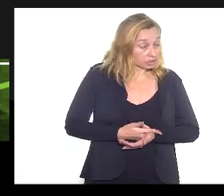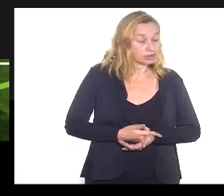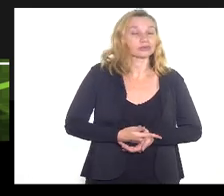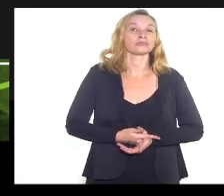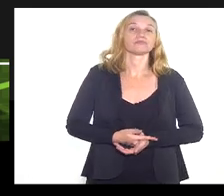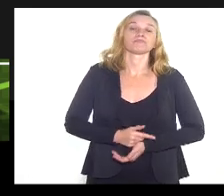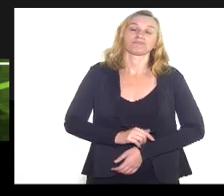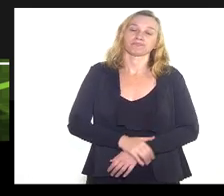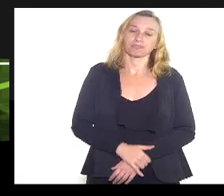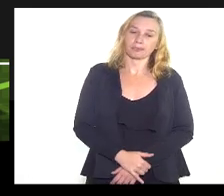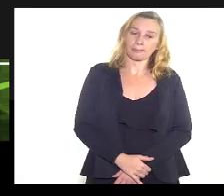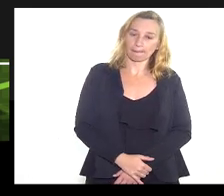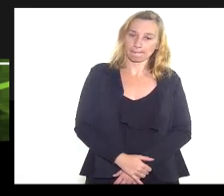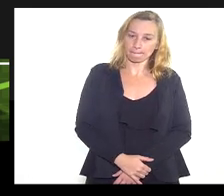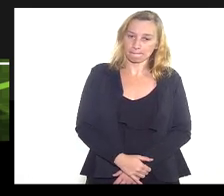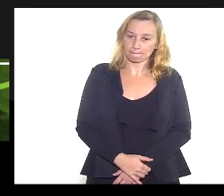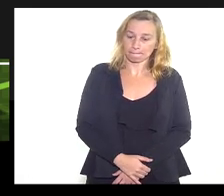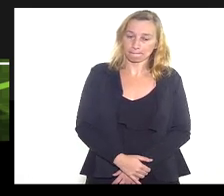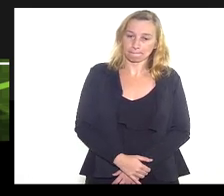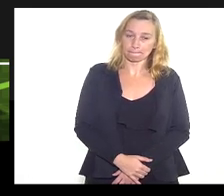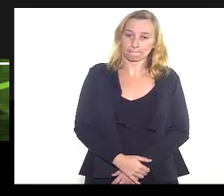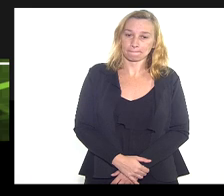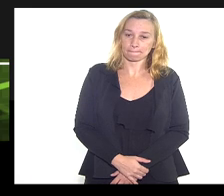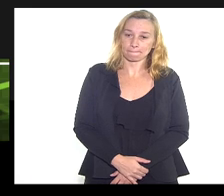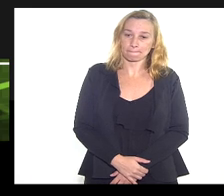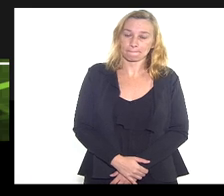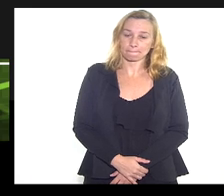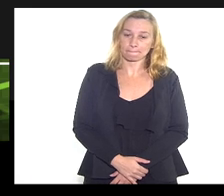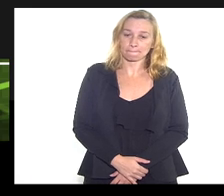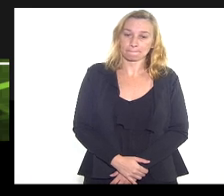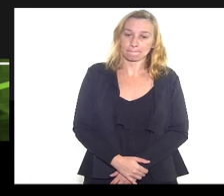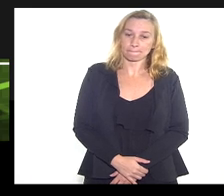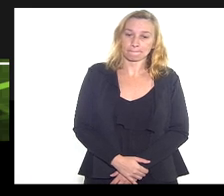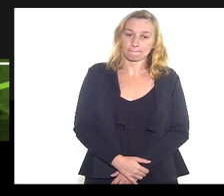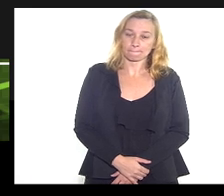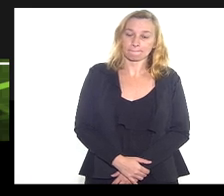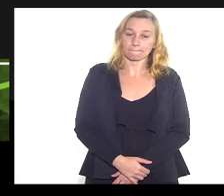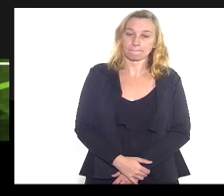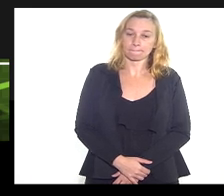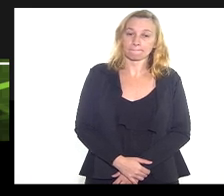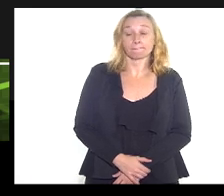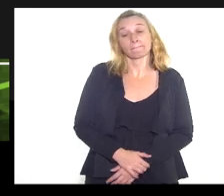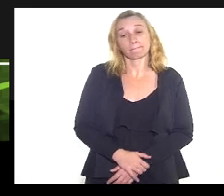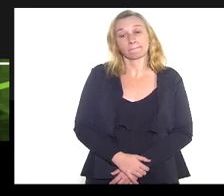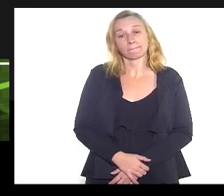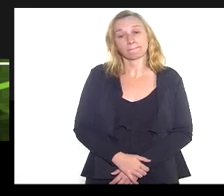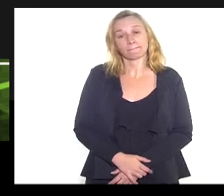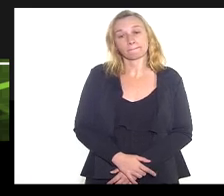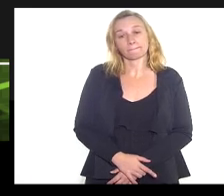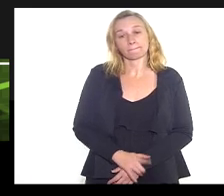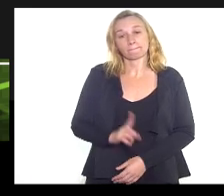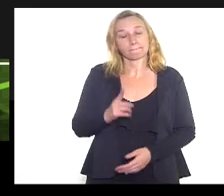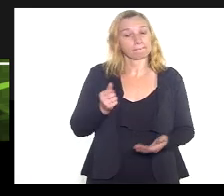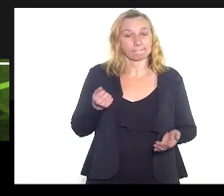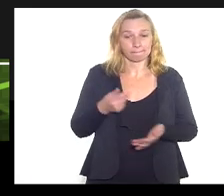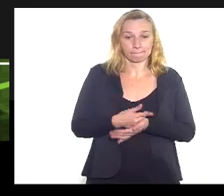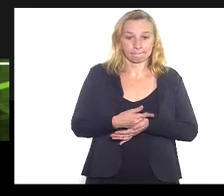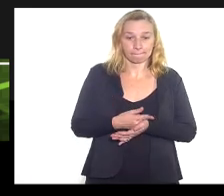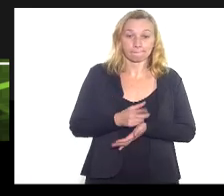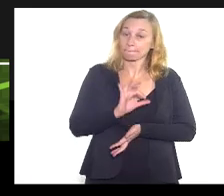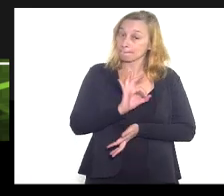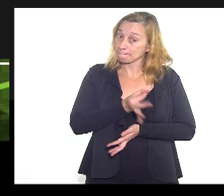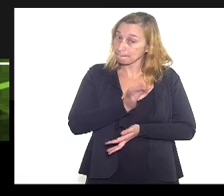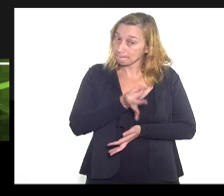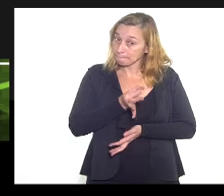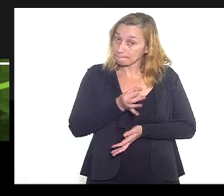Se não, se caracteriza como uma sonegação. Se caracteriza como sonegação, evidentemente, quem tem que